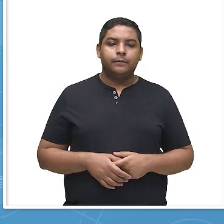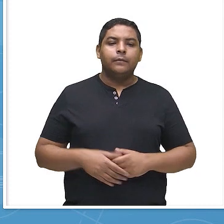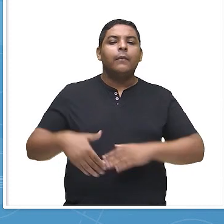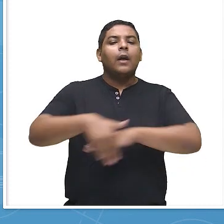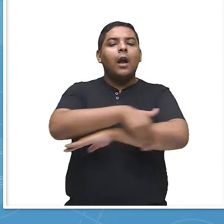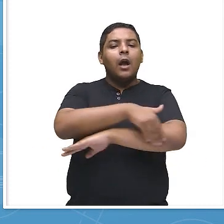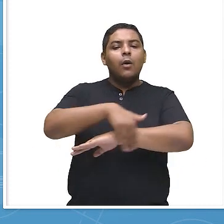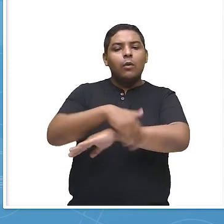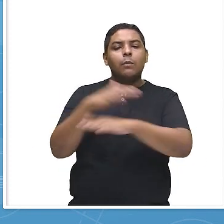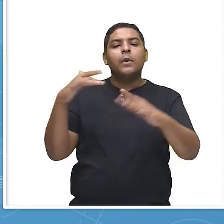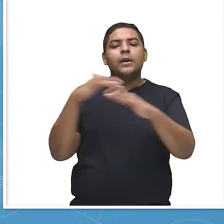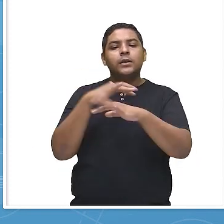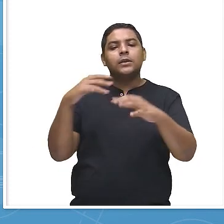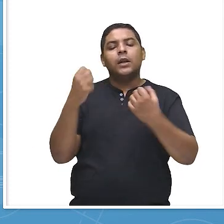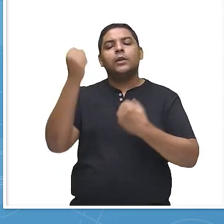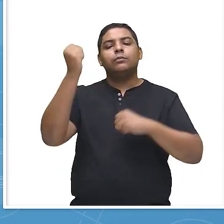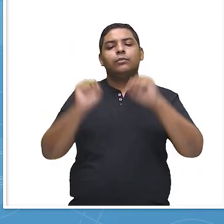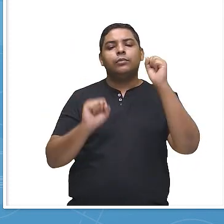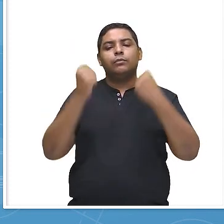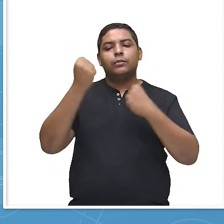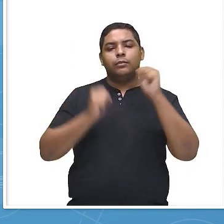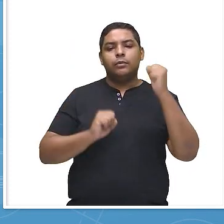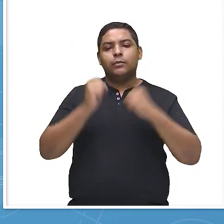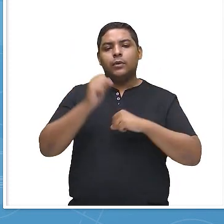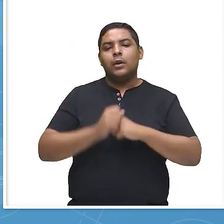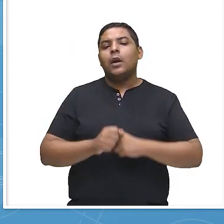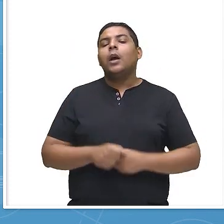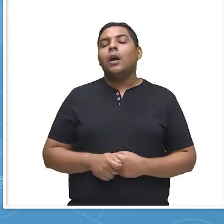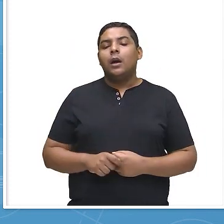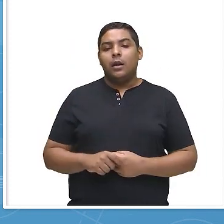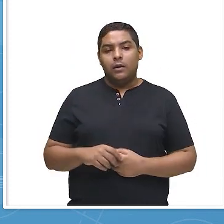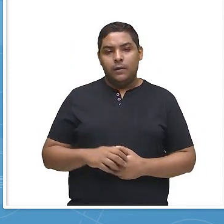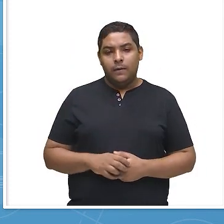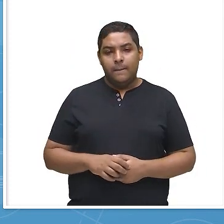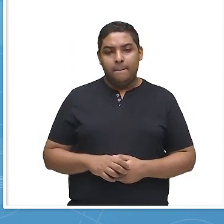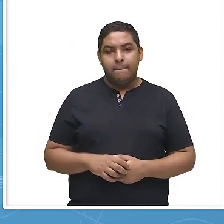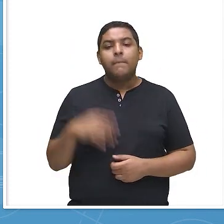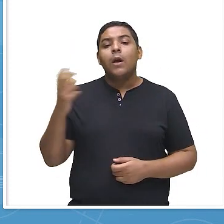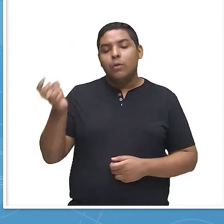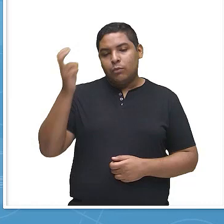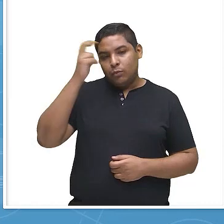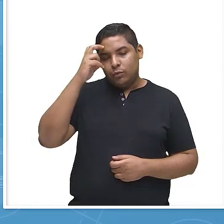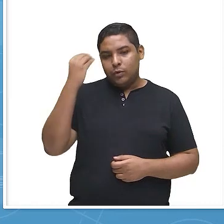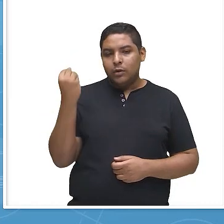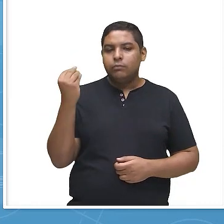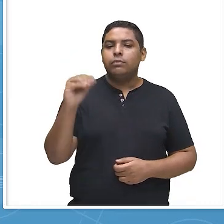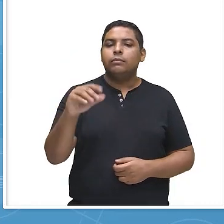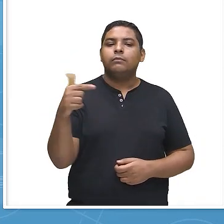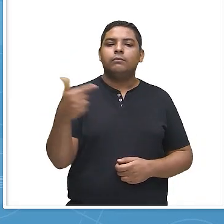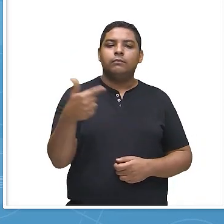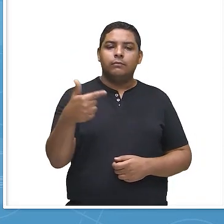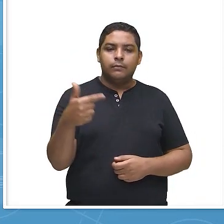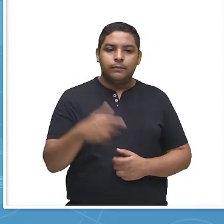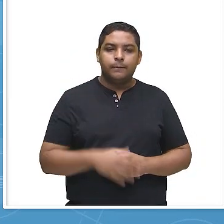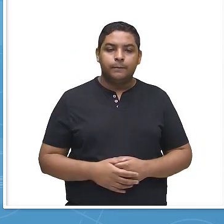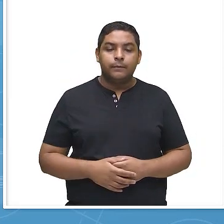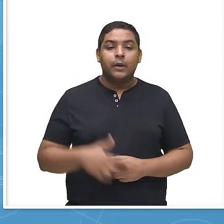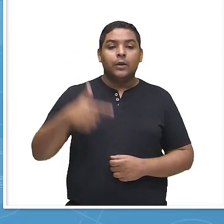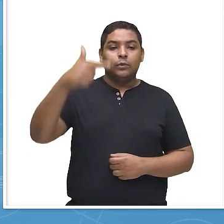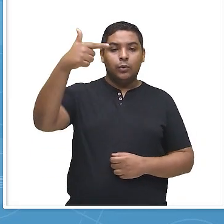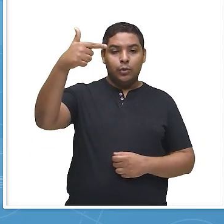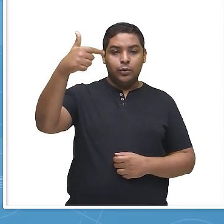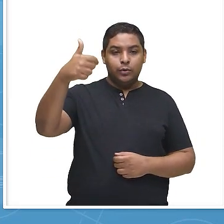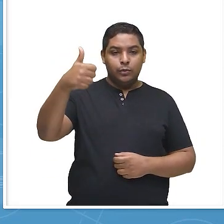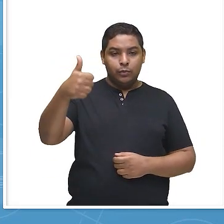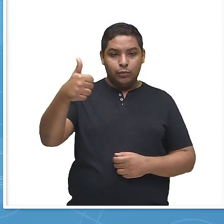rua de uma cidade industrializada. Natural ou cultural? Estamos falando de cultural. Observa a resposta. A sequência